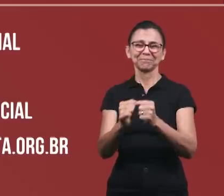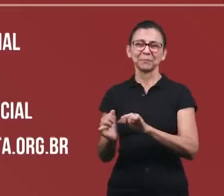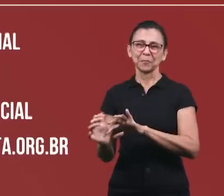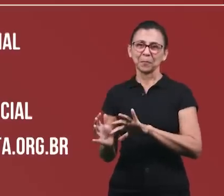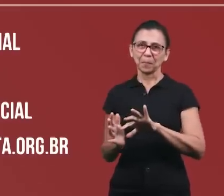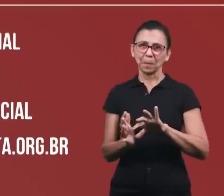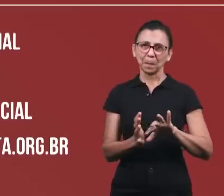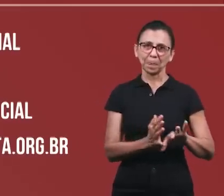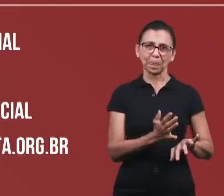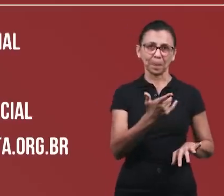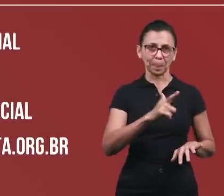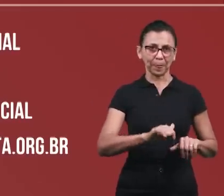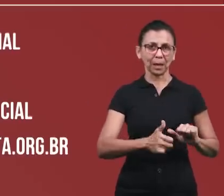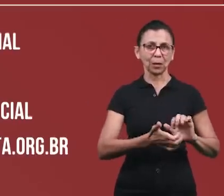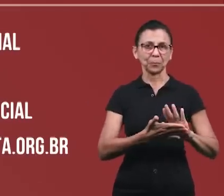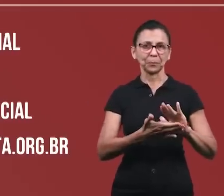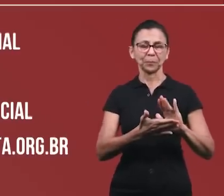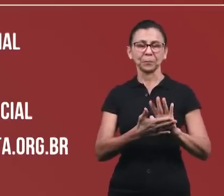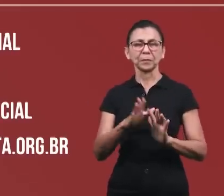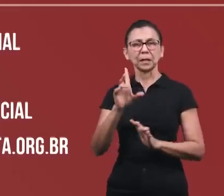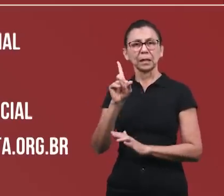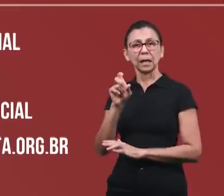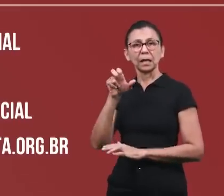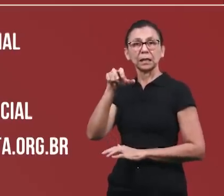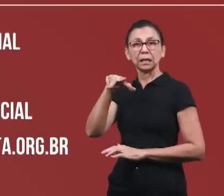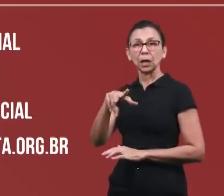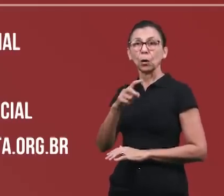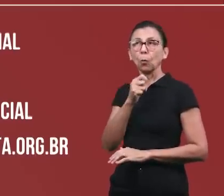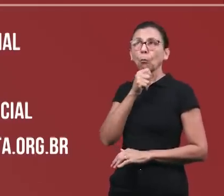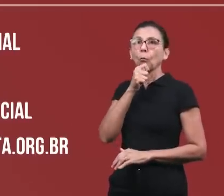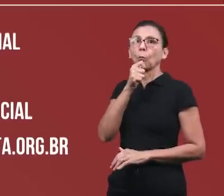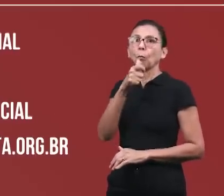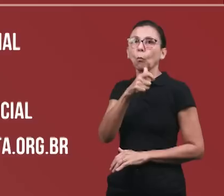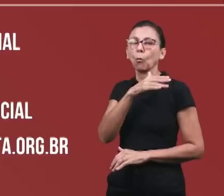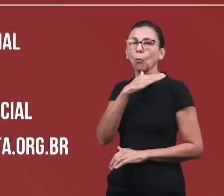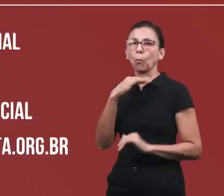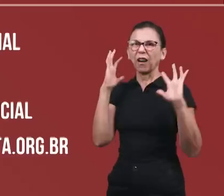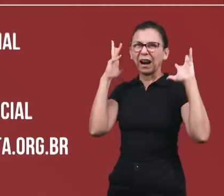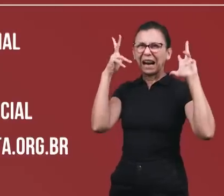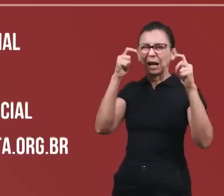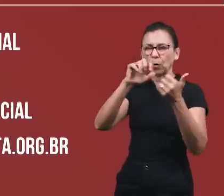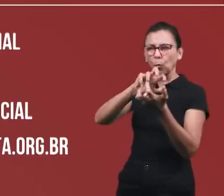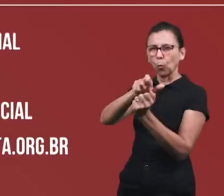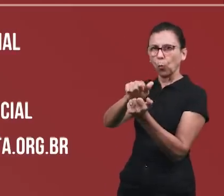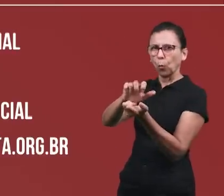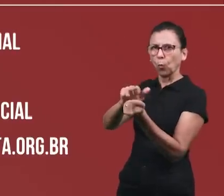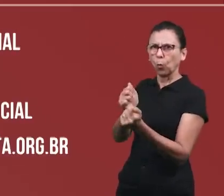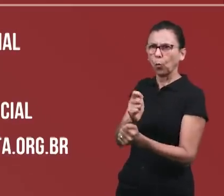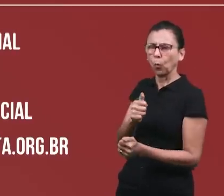Senhor. O seu Deus o protegerei.